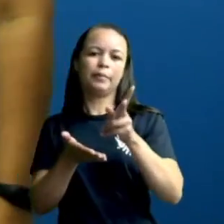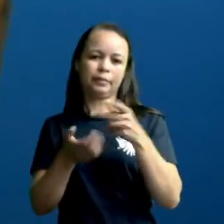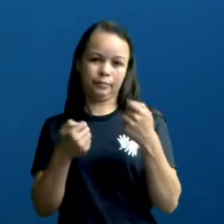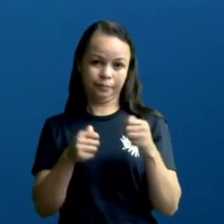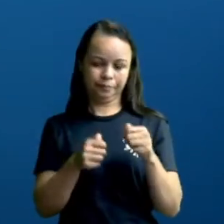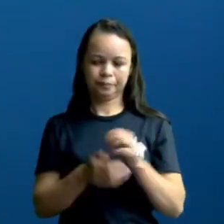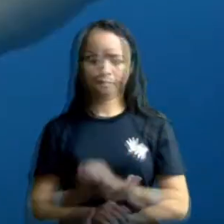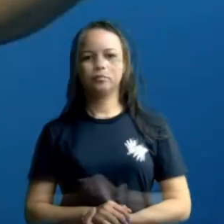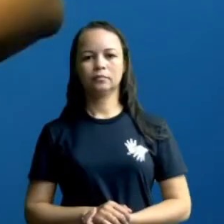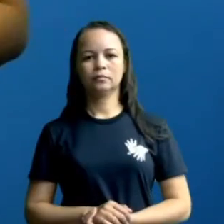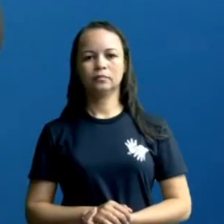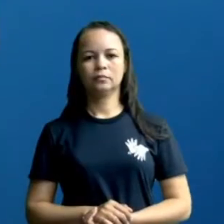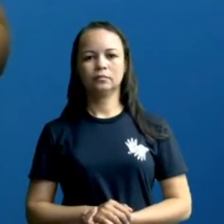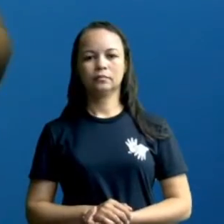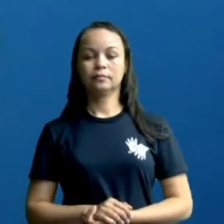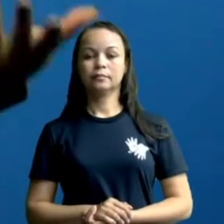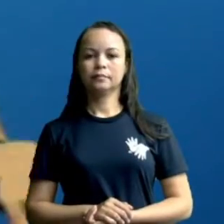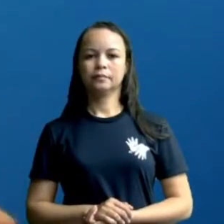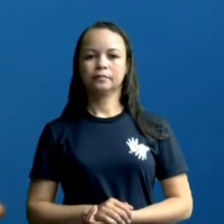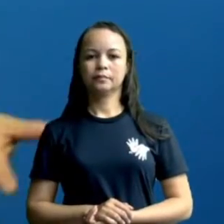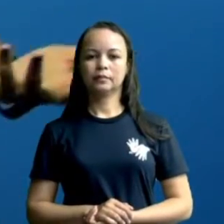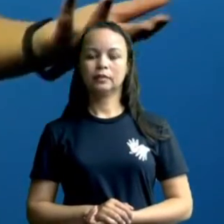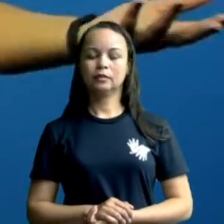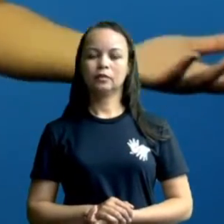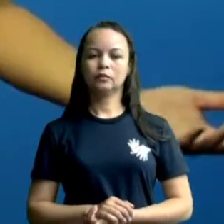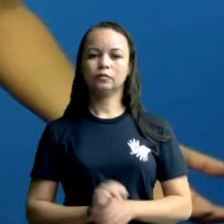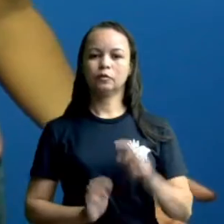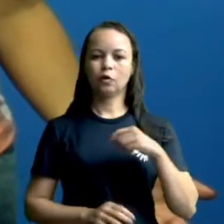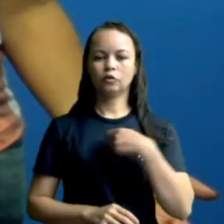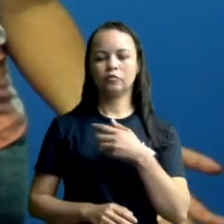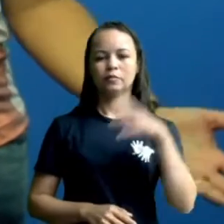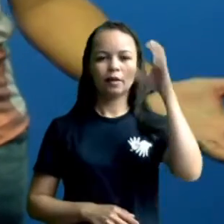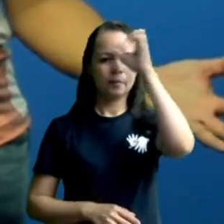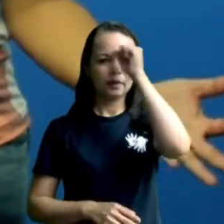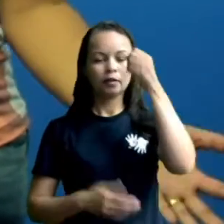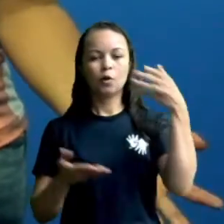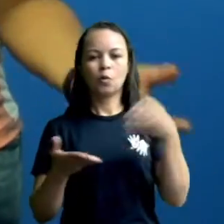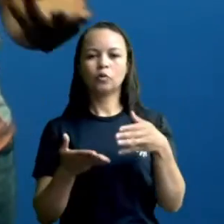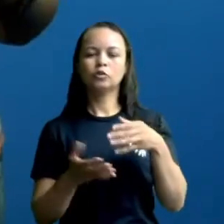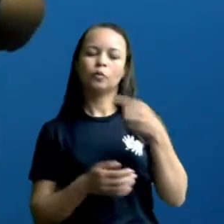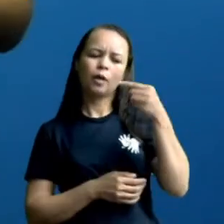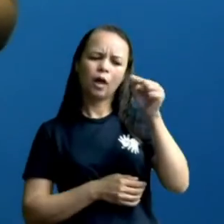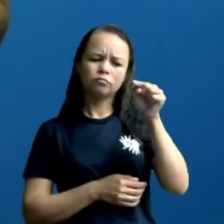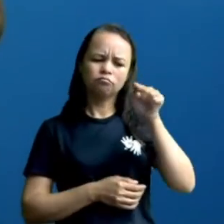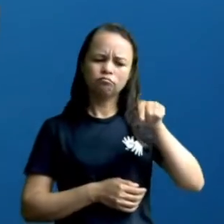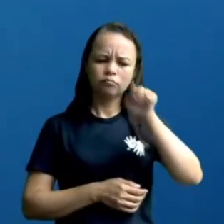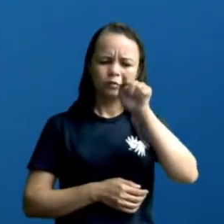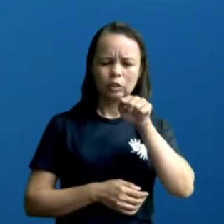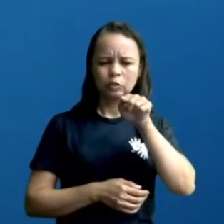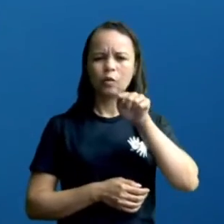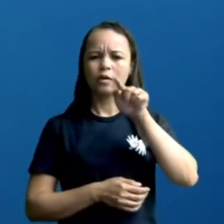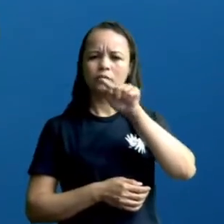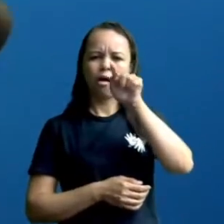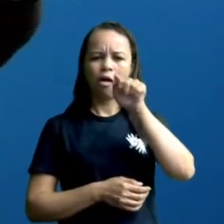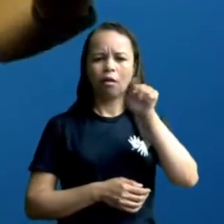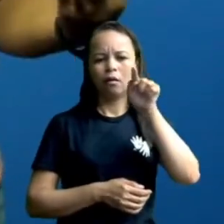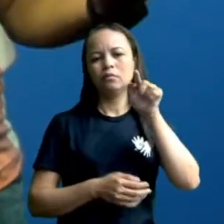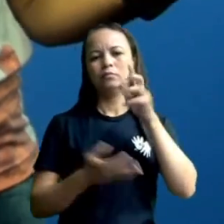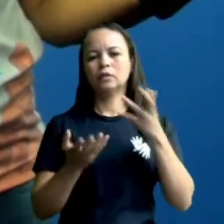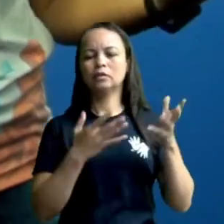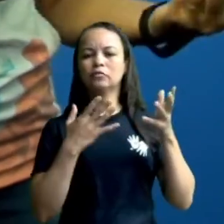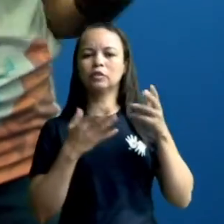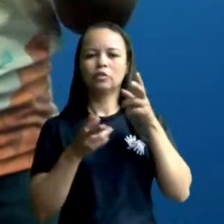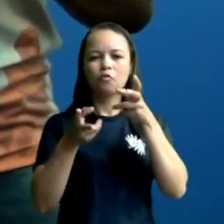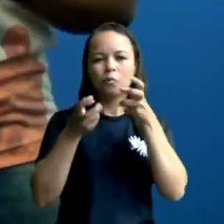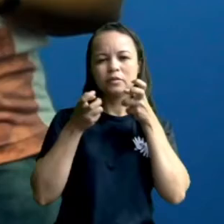Então vamos lá. Então, gente, a gente vai aprender hoje sobre acentuação. Vocês vão ver que em língua espanhola, esse